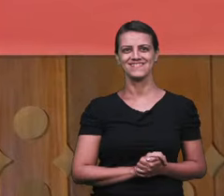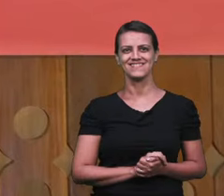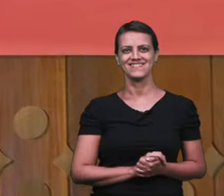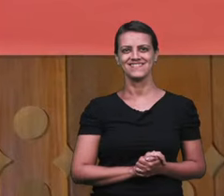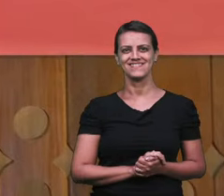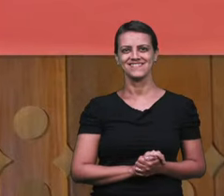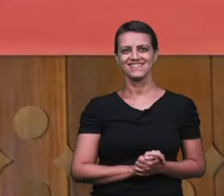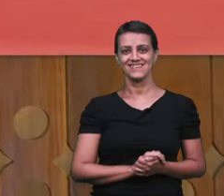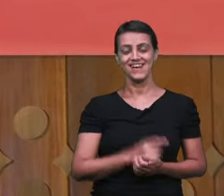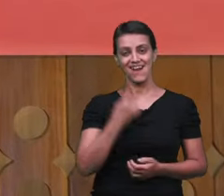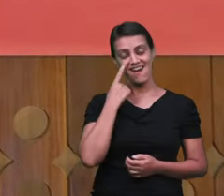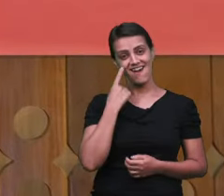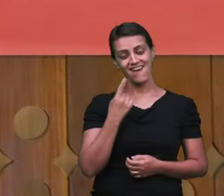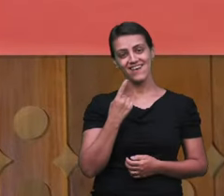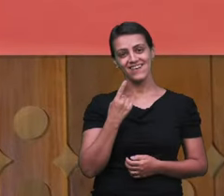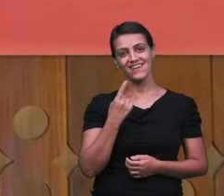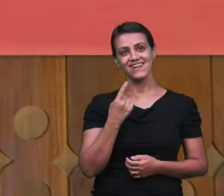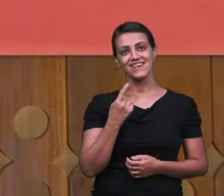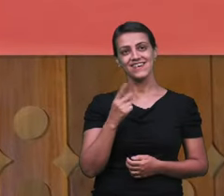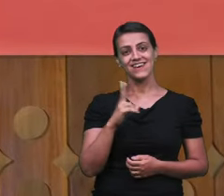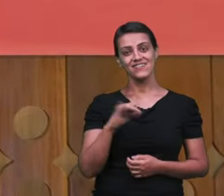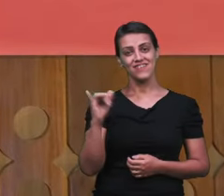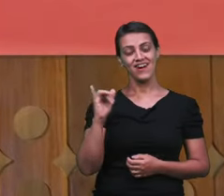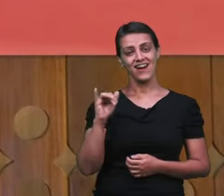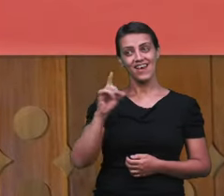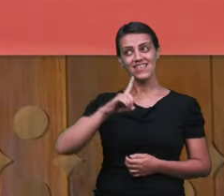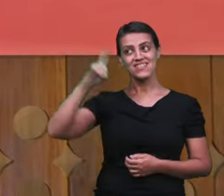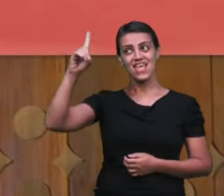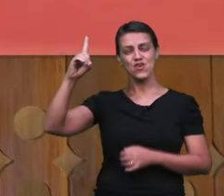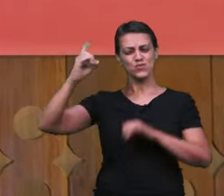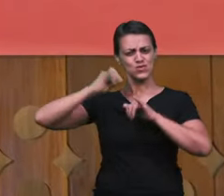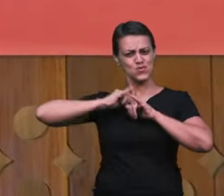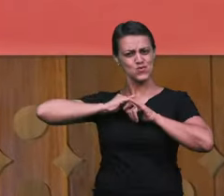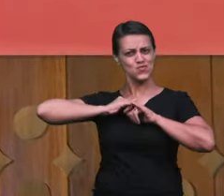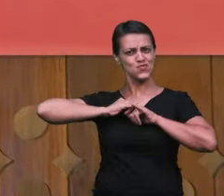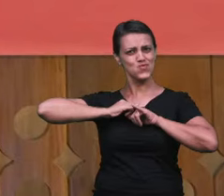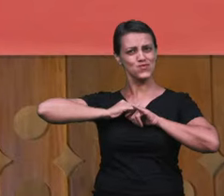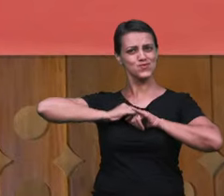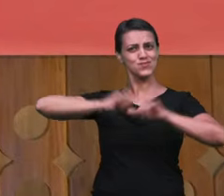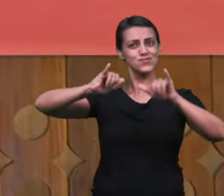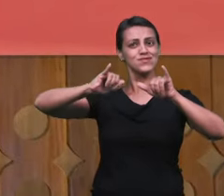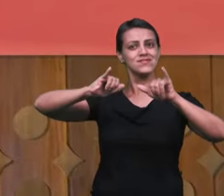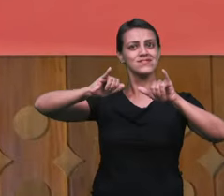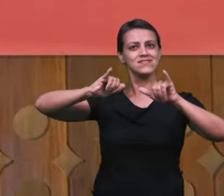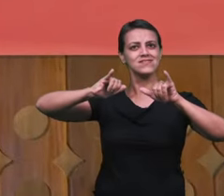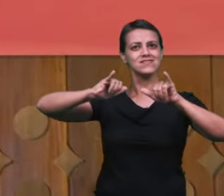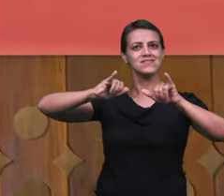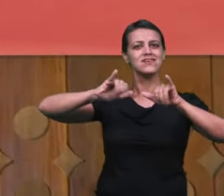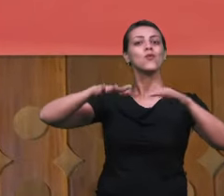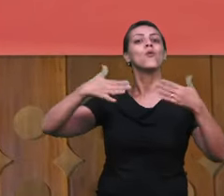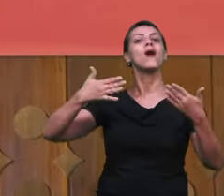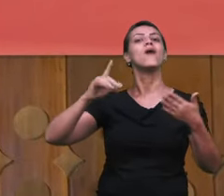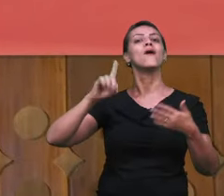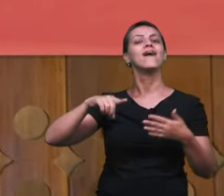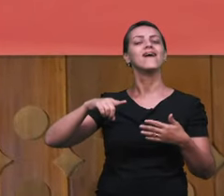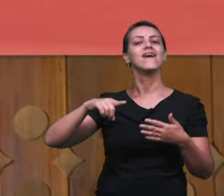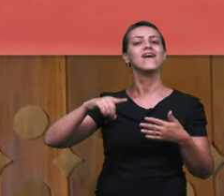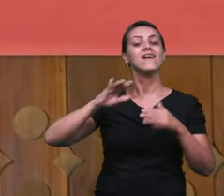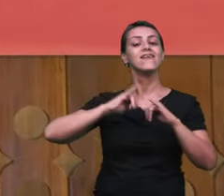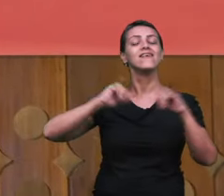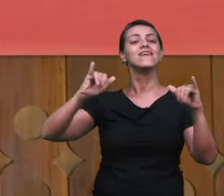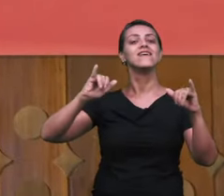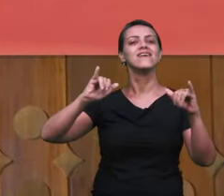e ele virá, e a trombeta de Deus, olha a trombeta de Deus, ela é